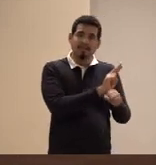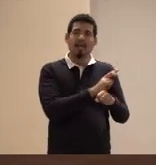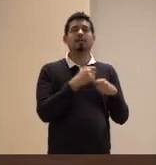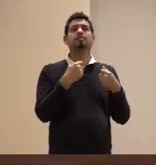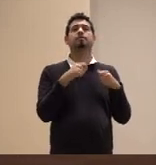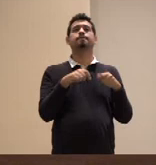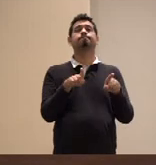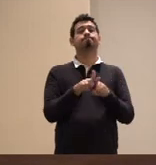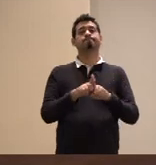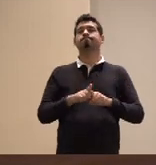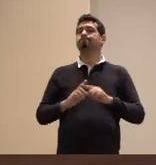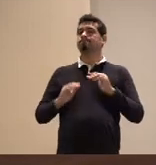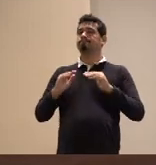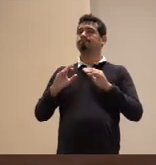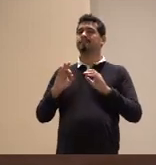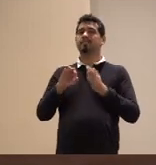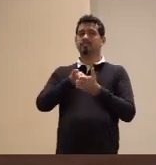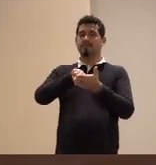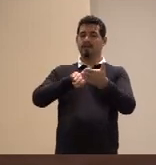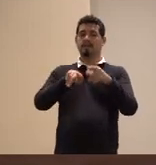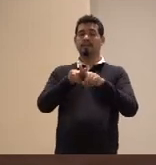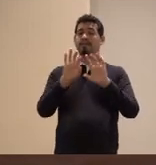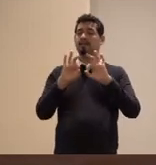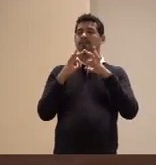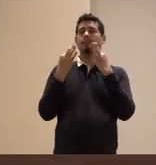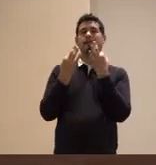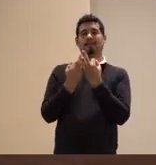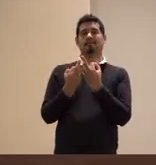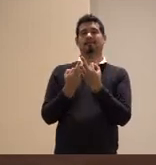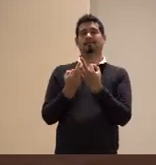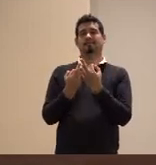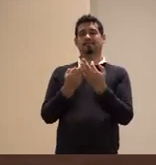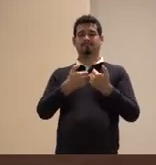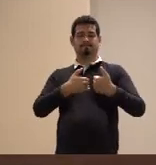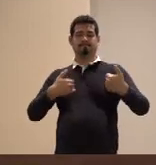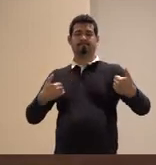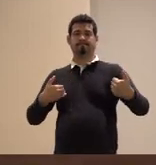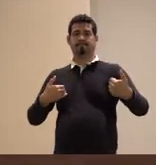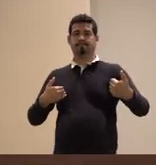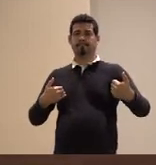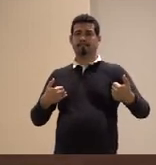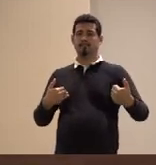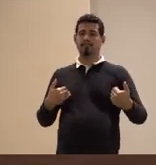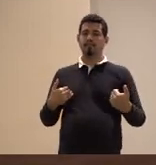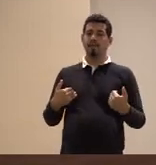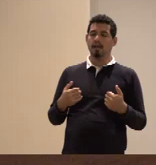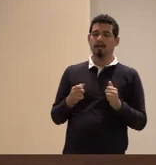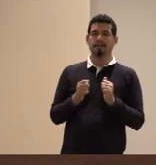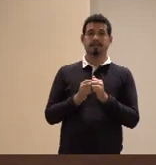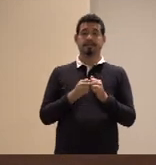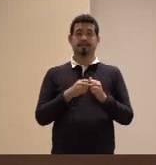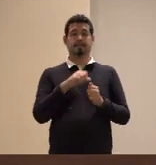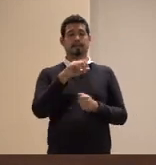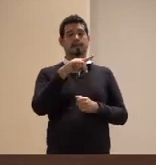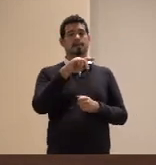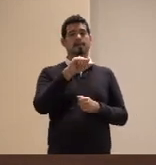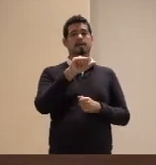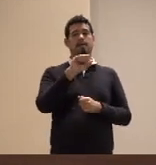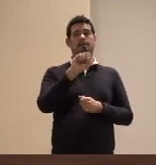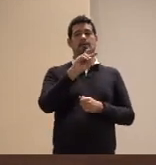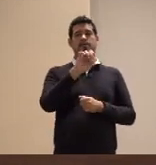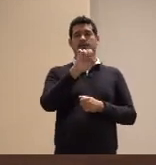claro, controlar. E o afastamento da família longa, onde a sede da Pastoral da Criança